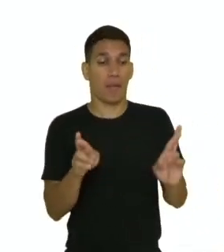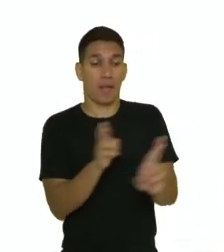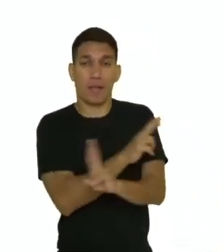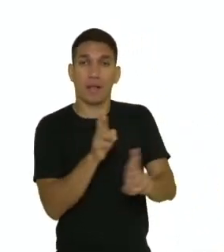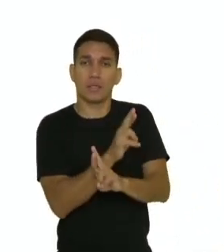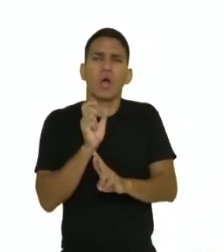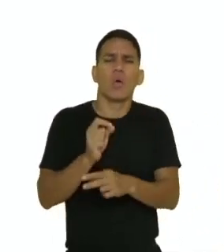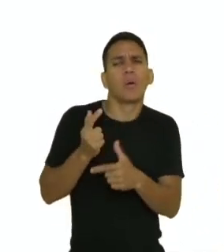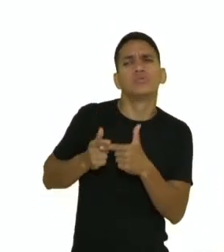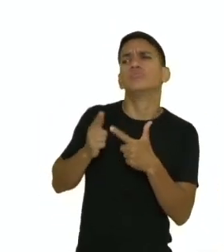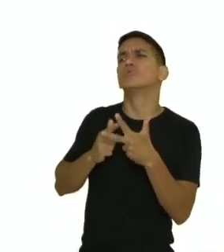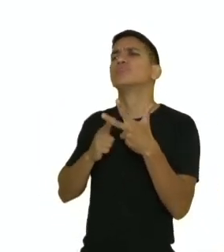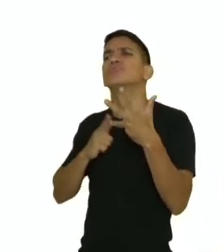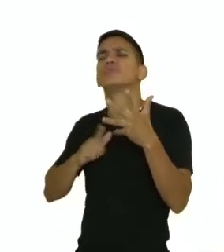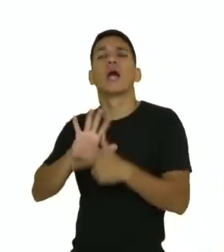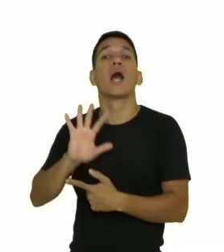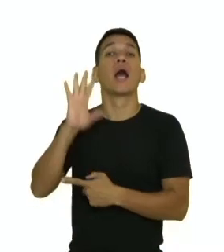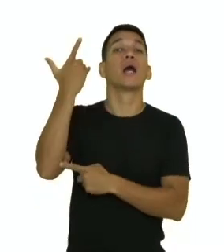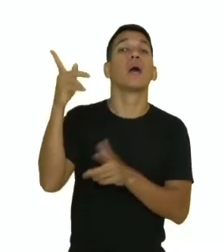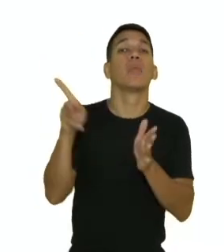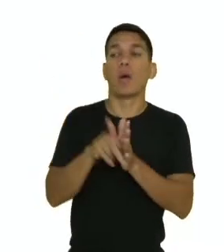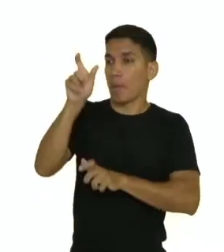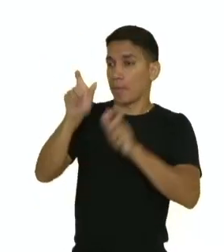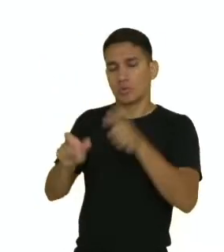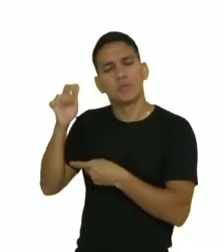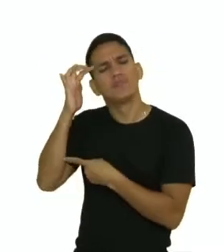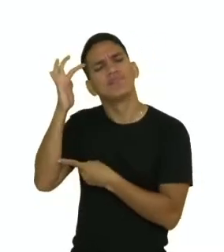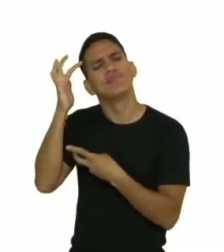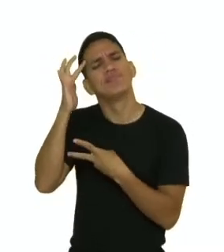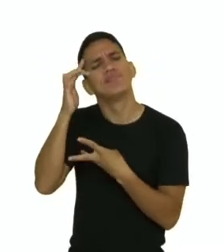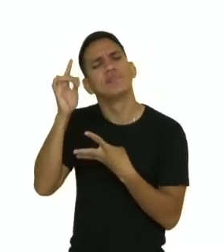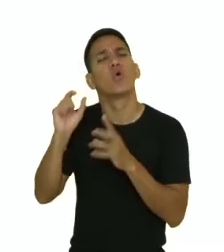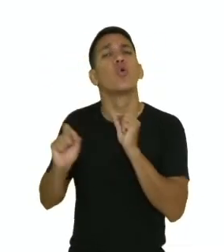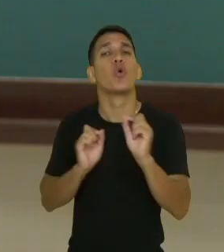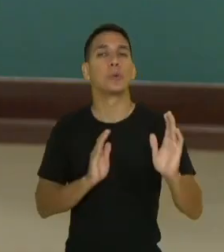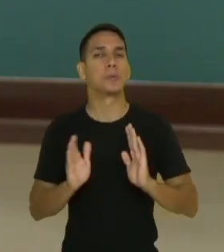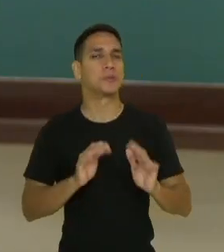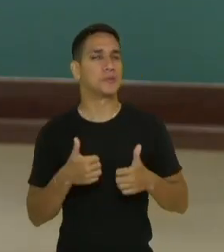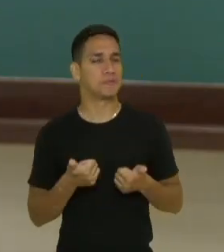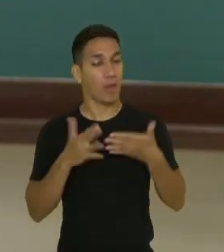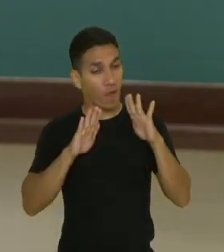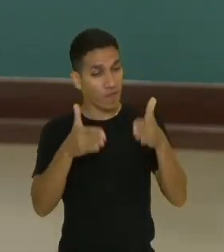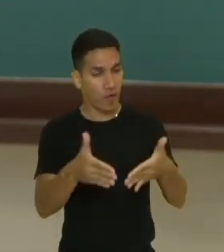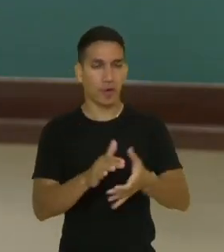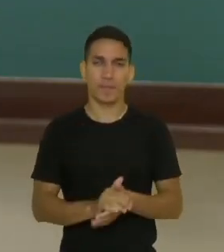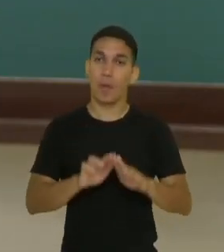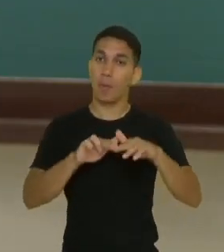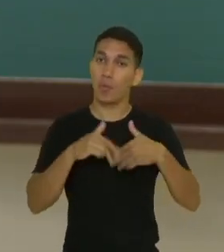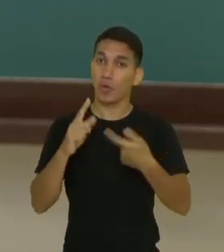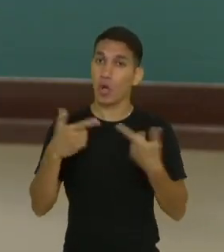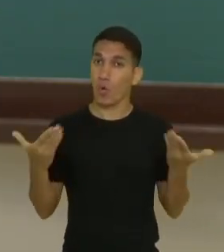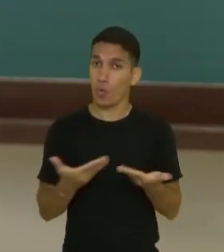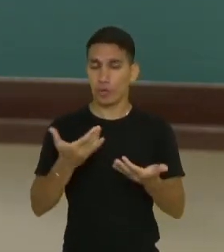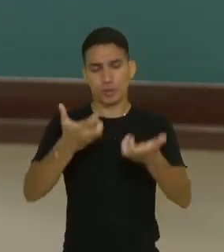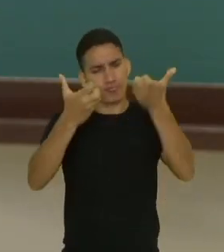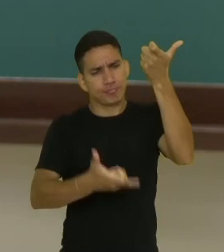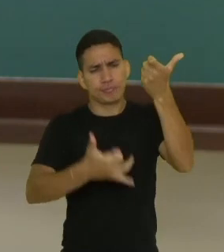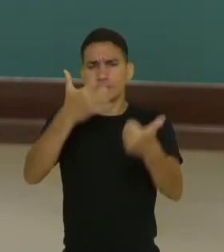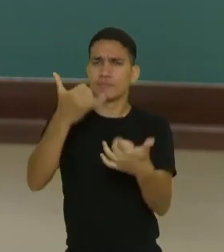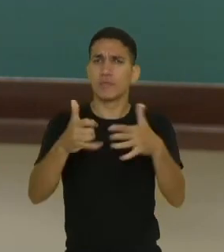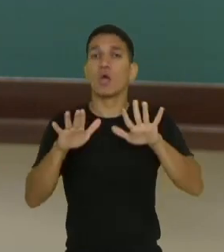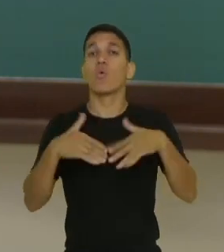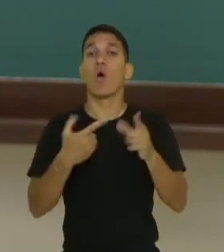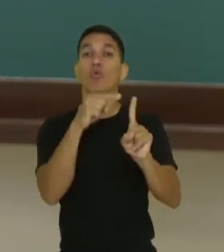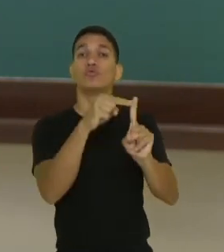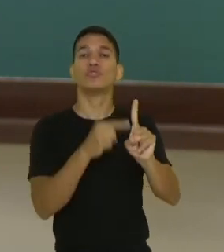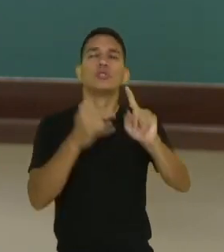problemáticas com as quais os pensadores se ocuparam nesse período. Certo, gente? Então, hoje a gente comentou um pouquinho sobre o tipo